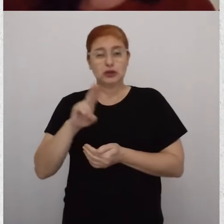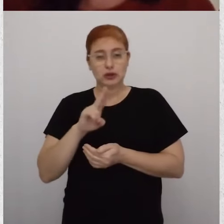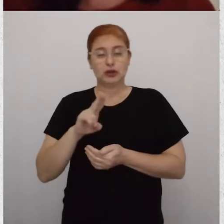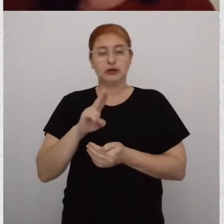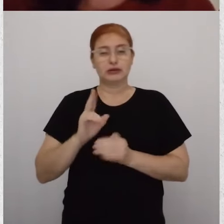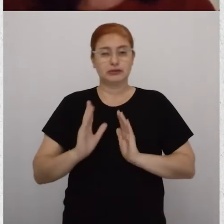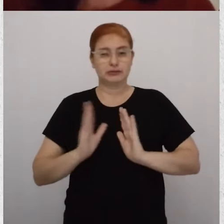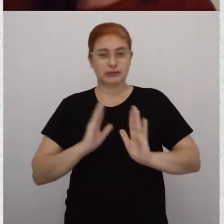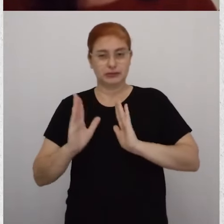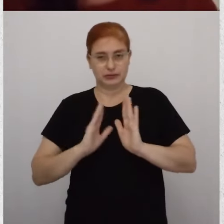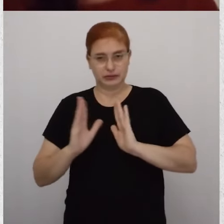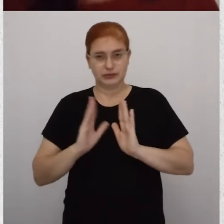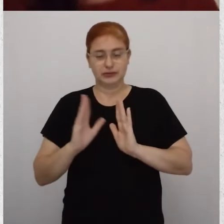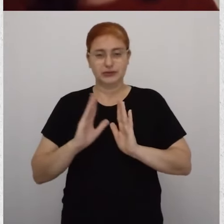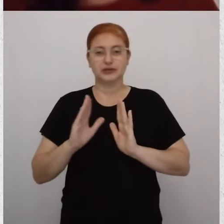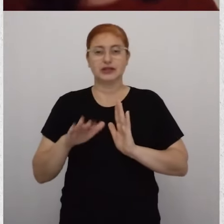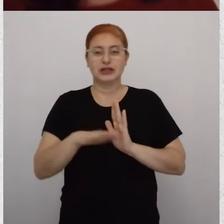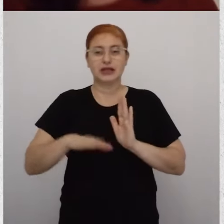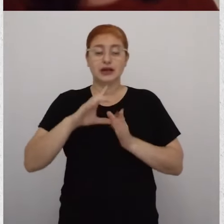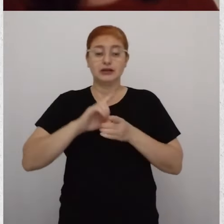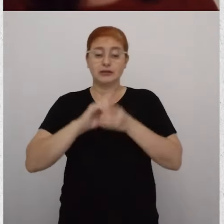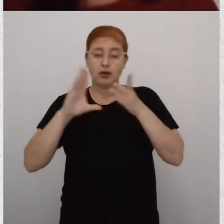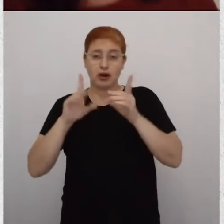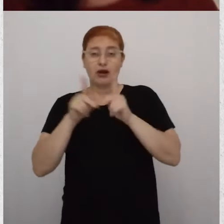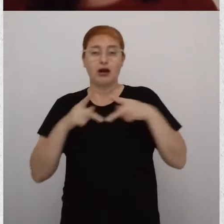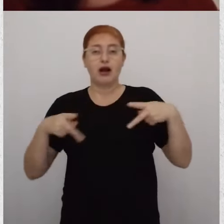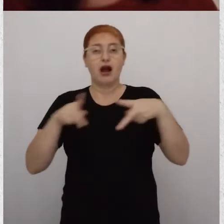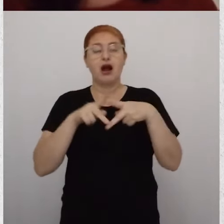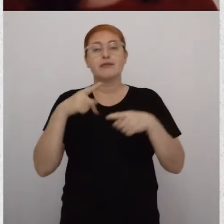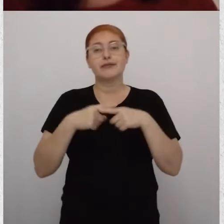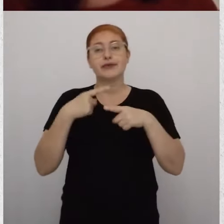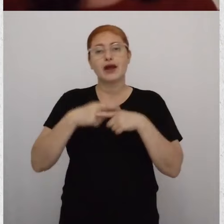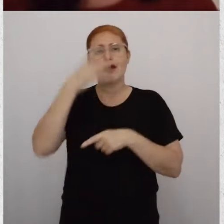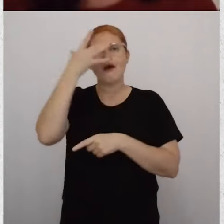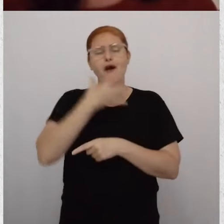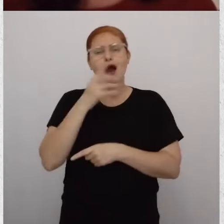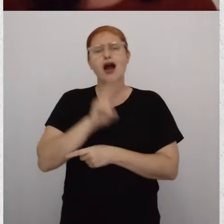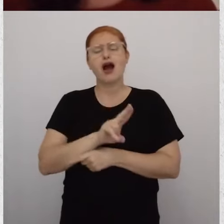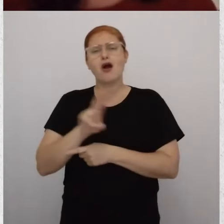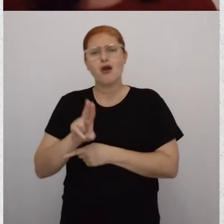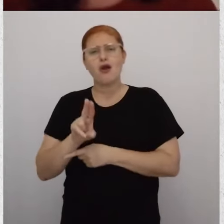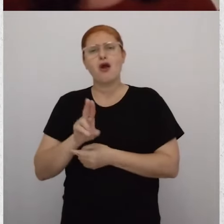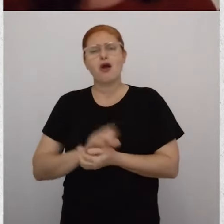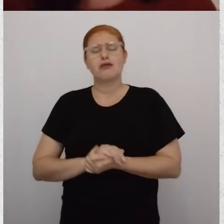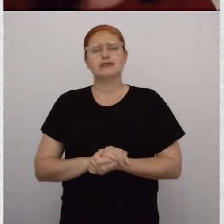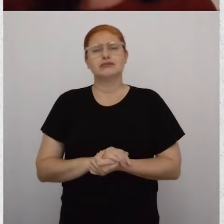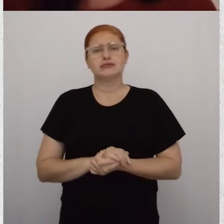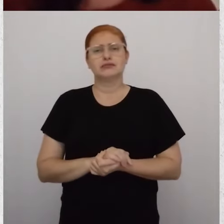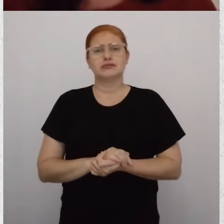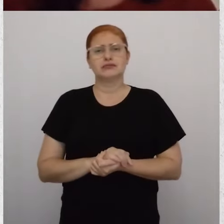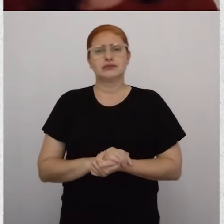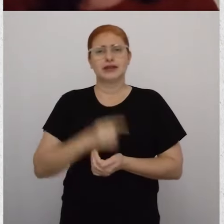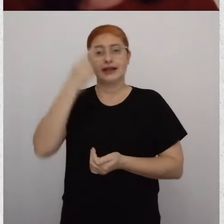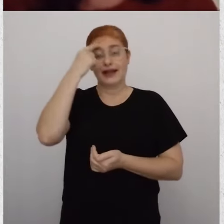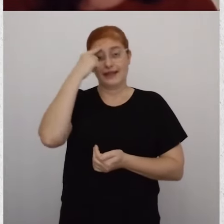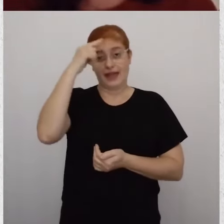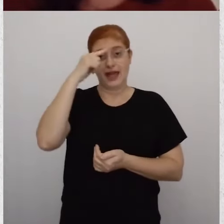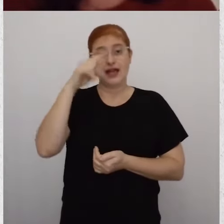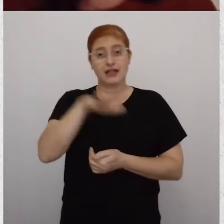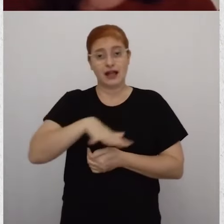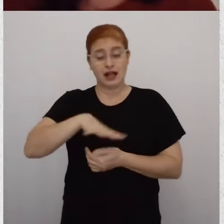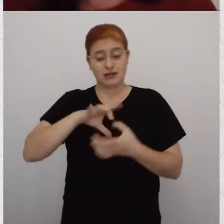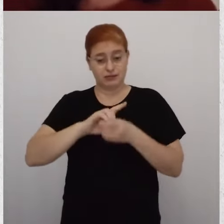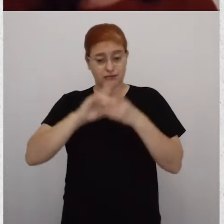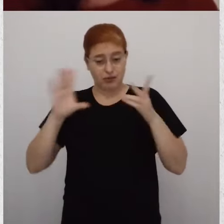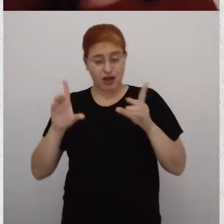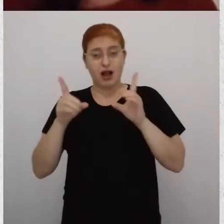campo democrático popular, porque eu acho que é um nome que, de fato, a ideia do campo